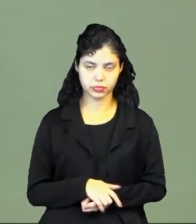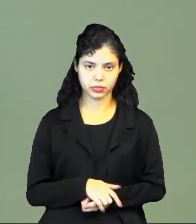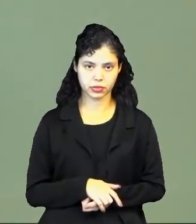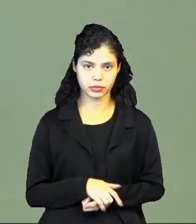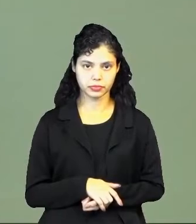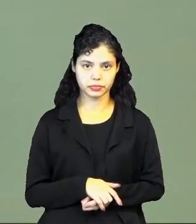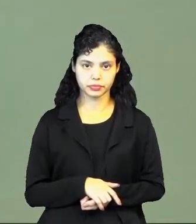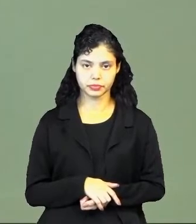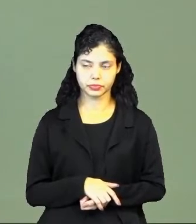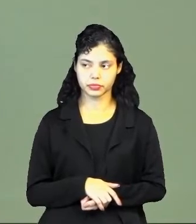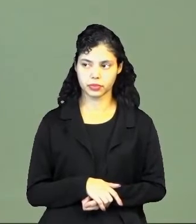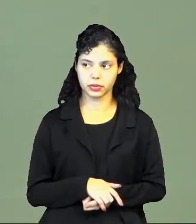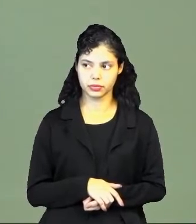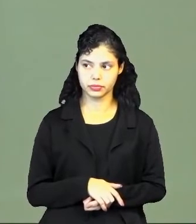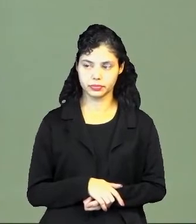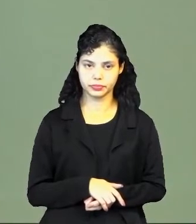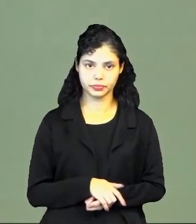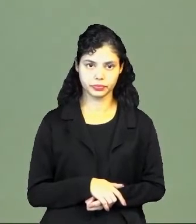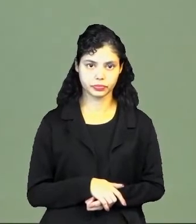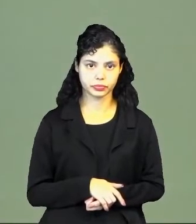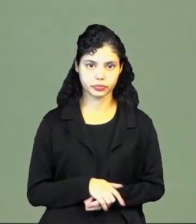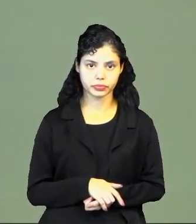tá? Falando um pouco sobre elementos